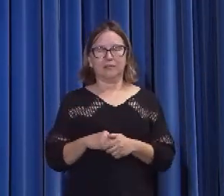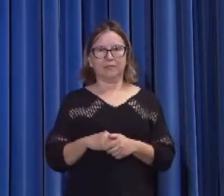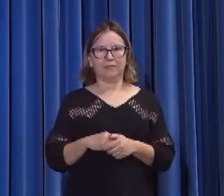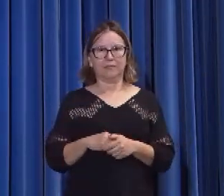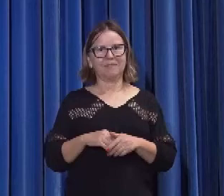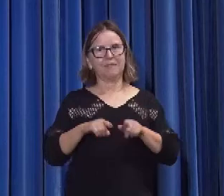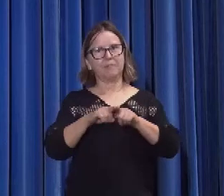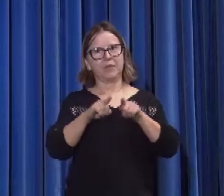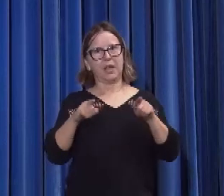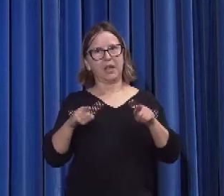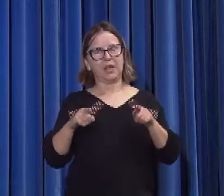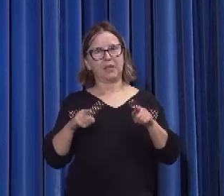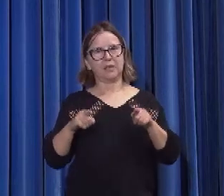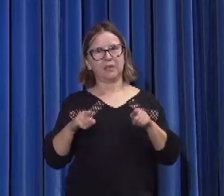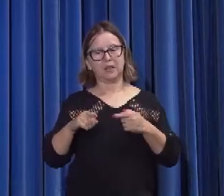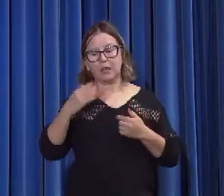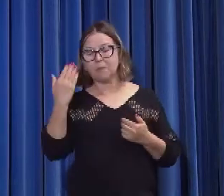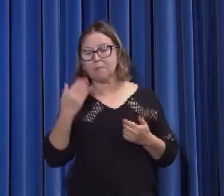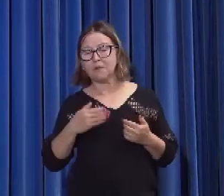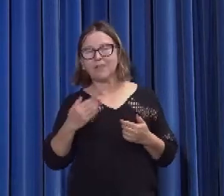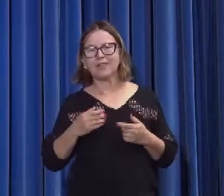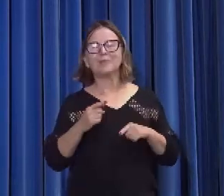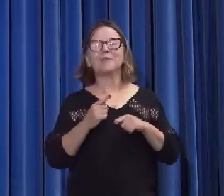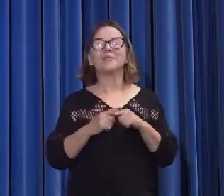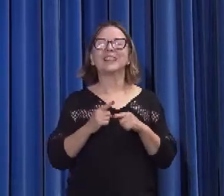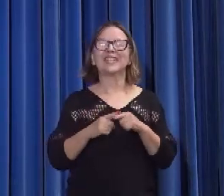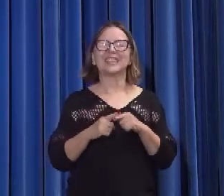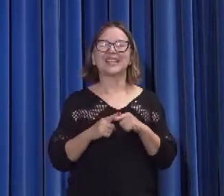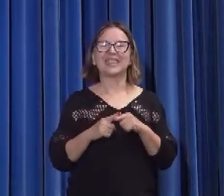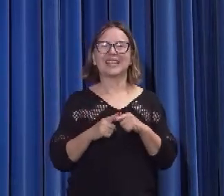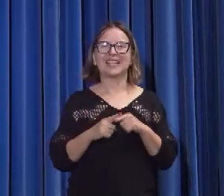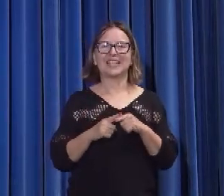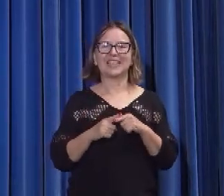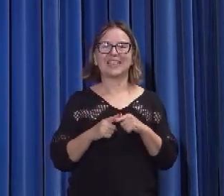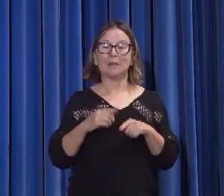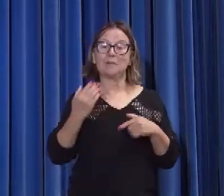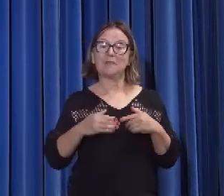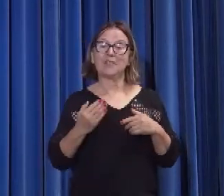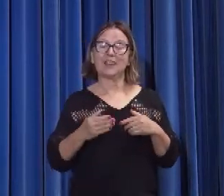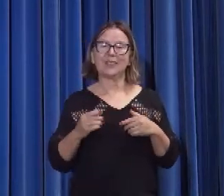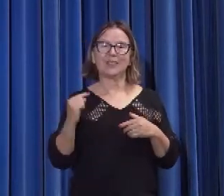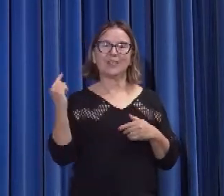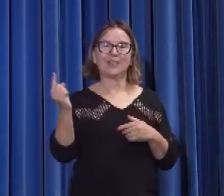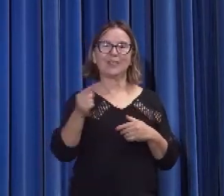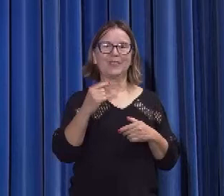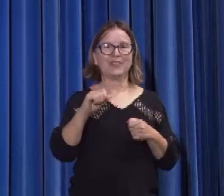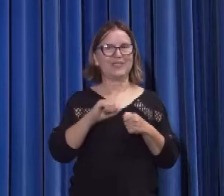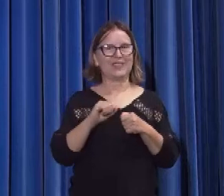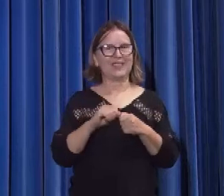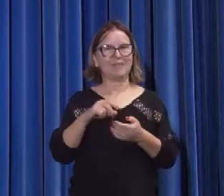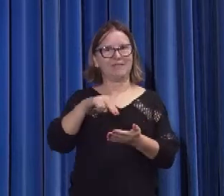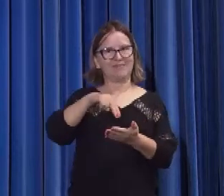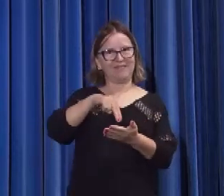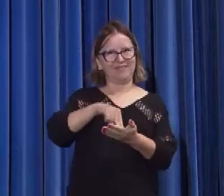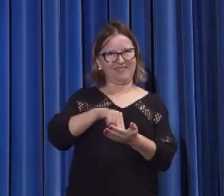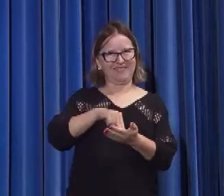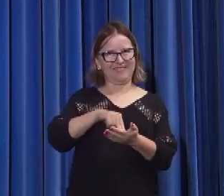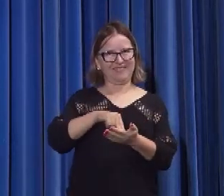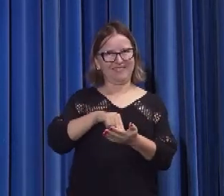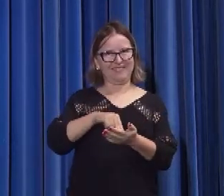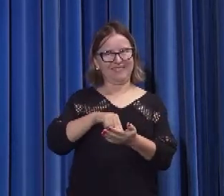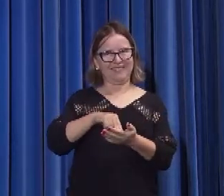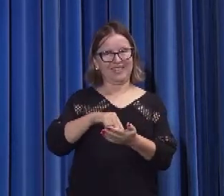mas as provações, pois elas é que nos fazem perseverar e amadurecer.